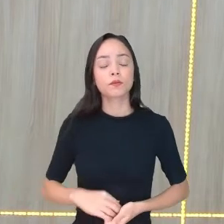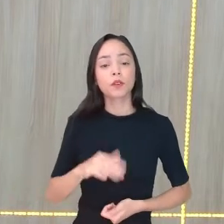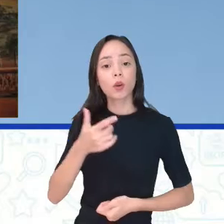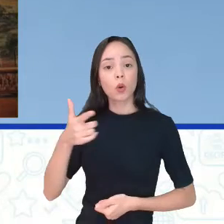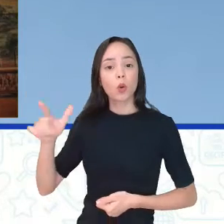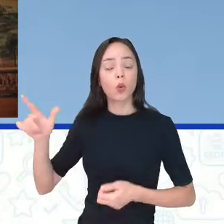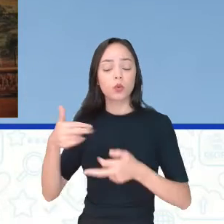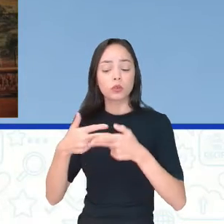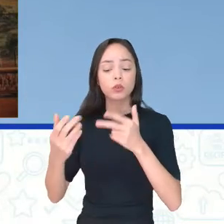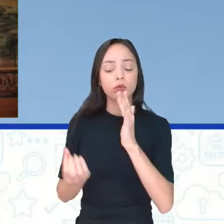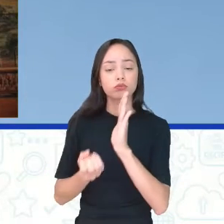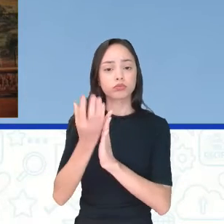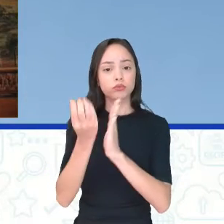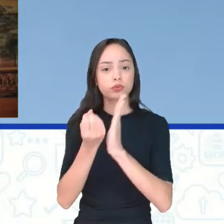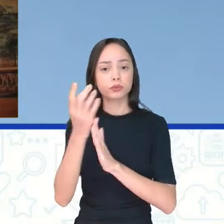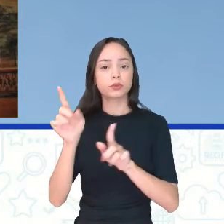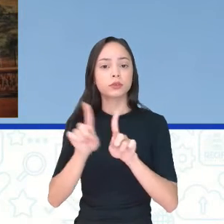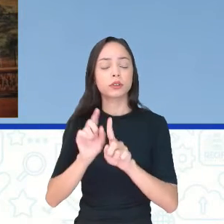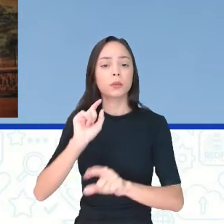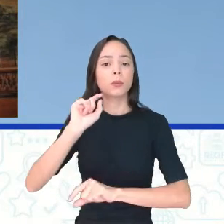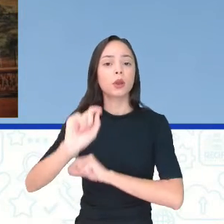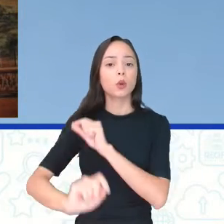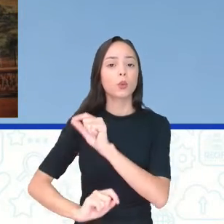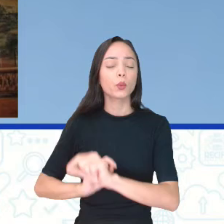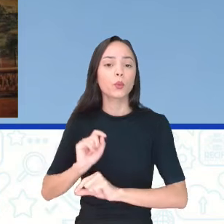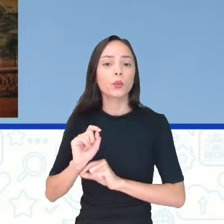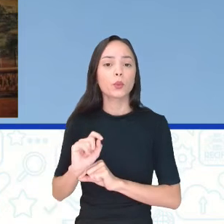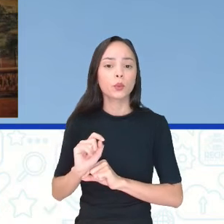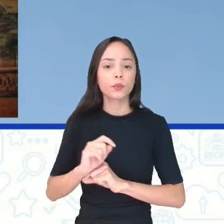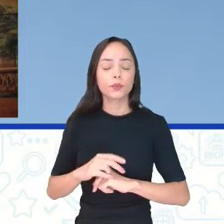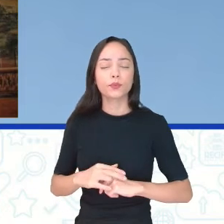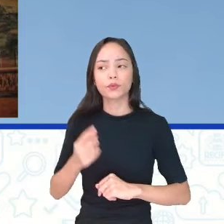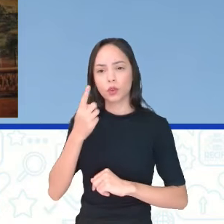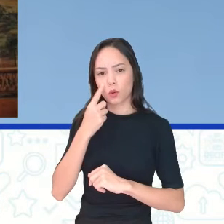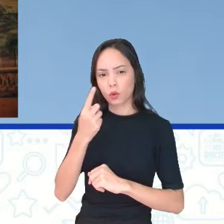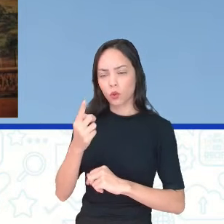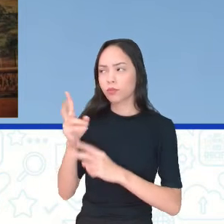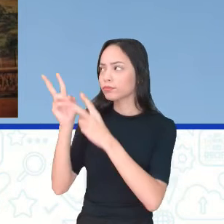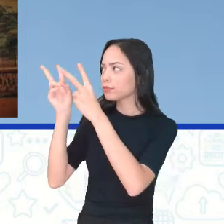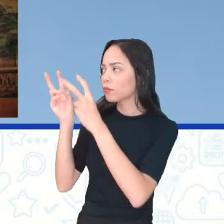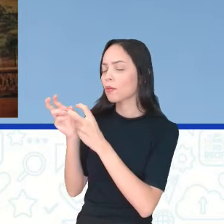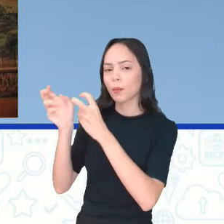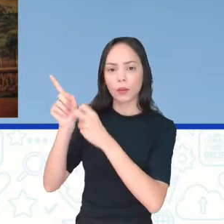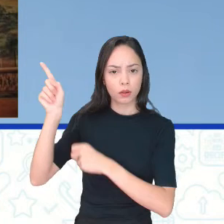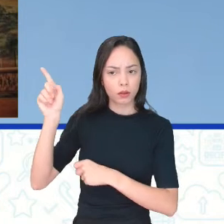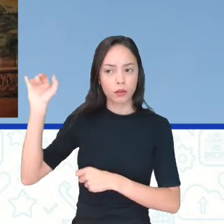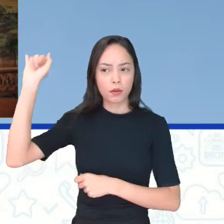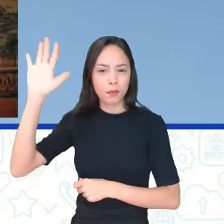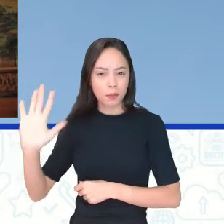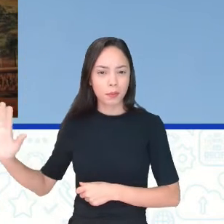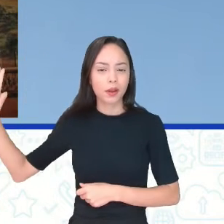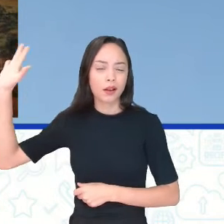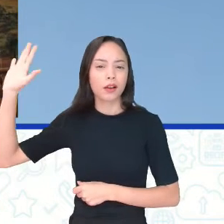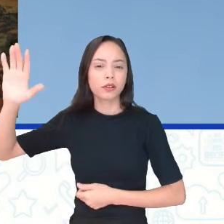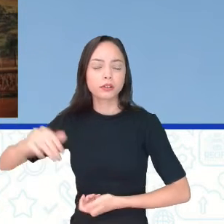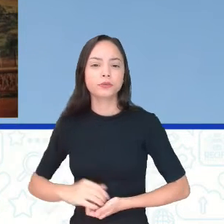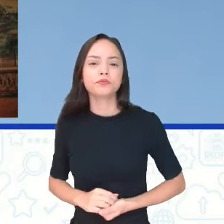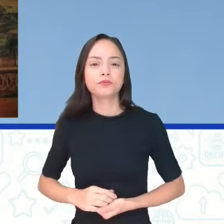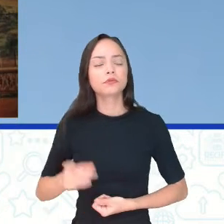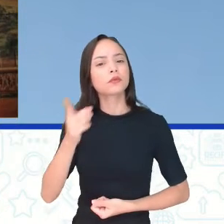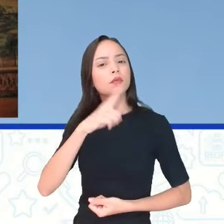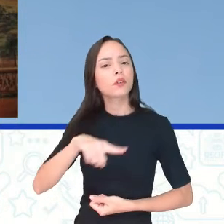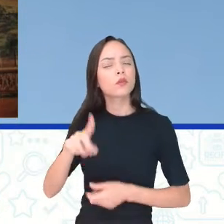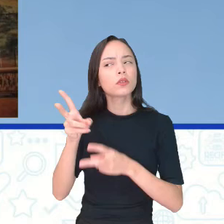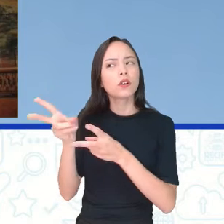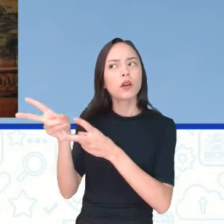produzida também com essa transformação. Então, vamos observar aqui essa imagem. Vocês